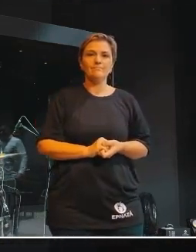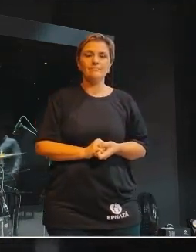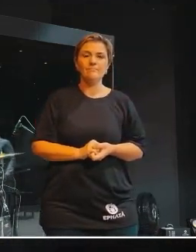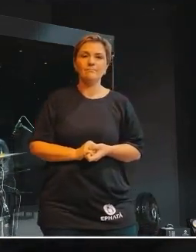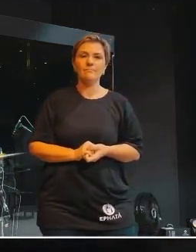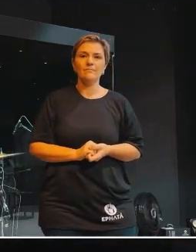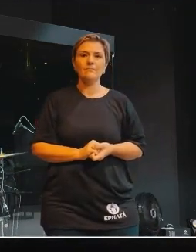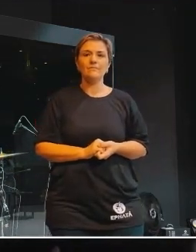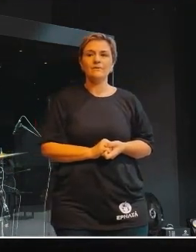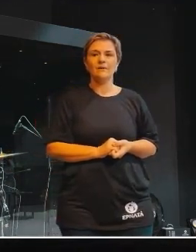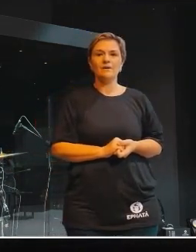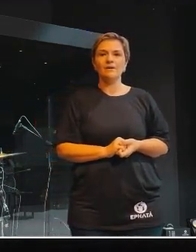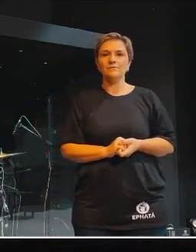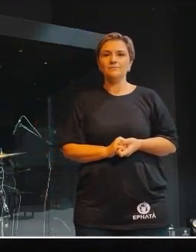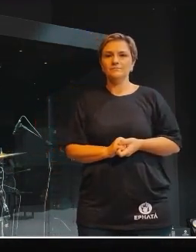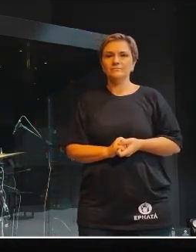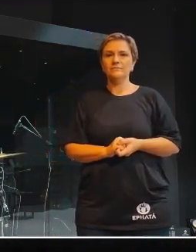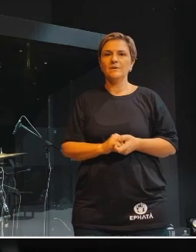Se é para Jesus, faz melhor.